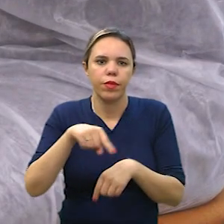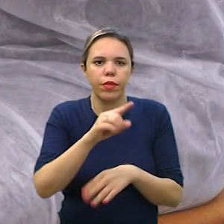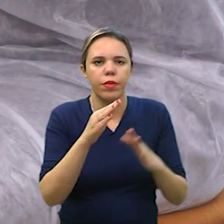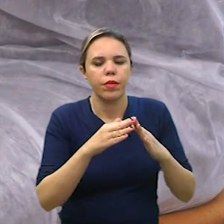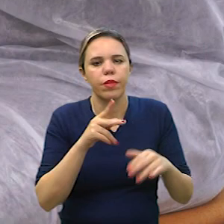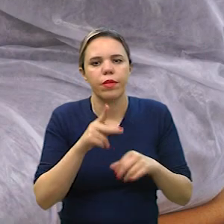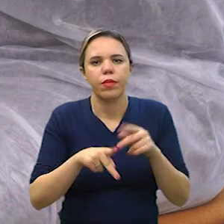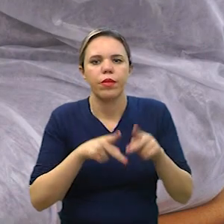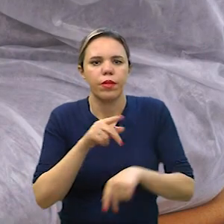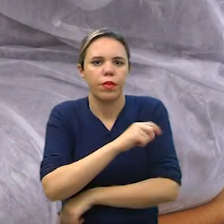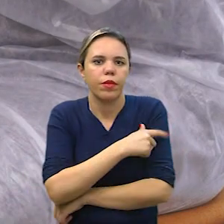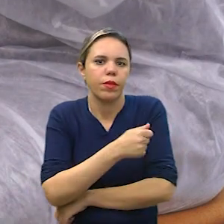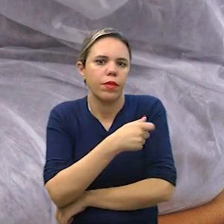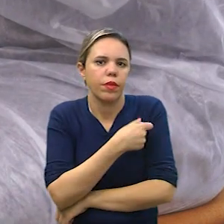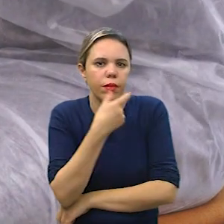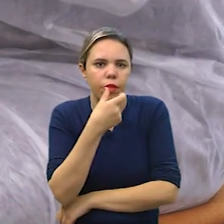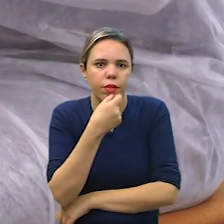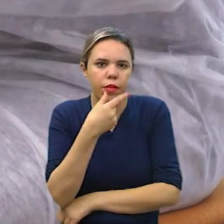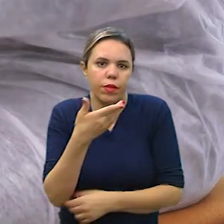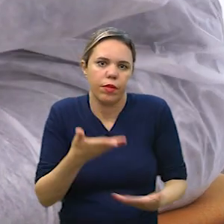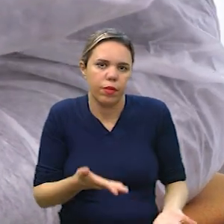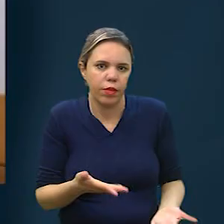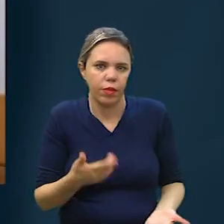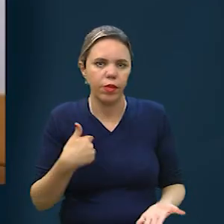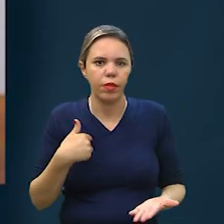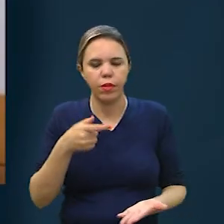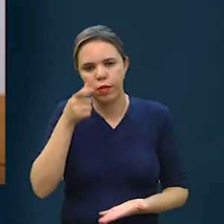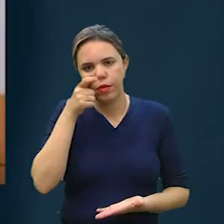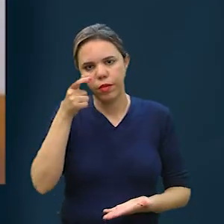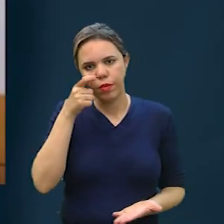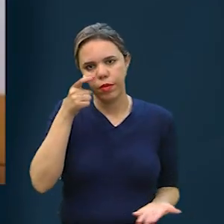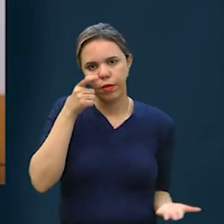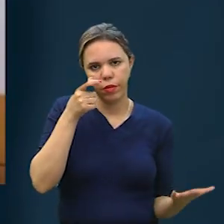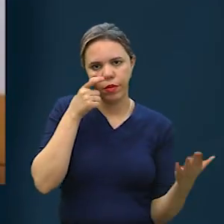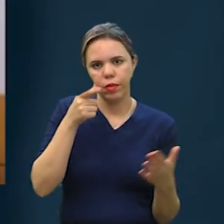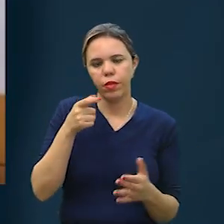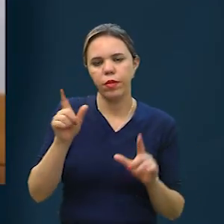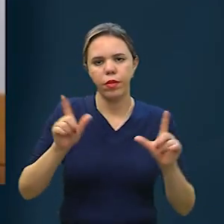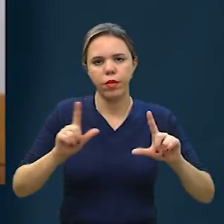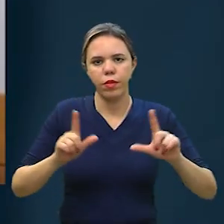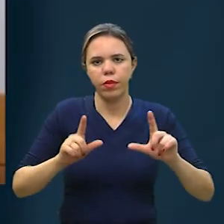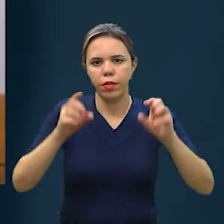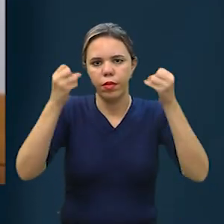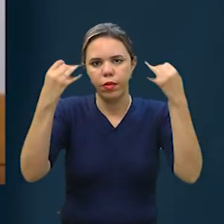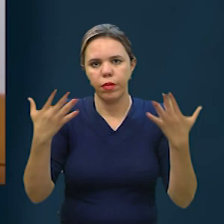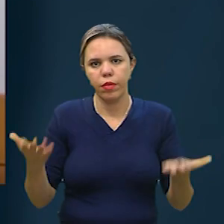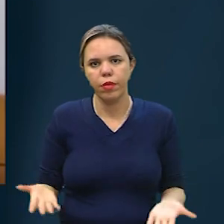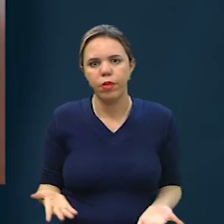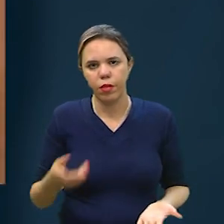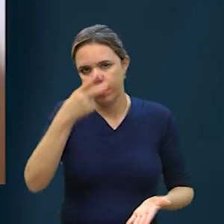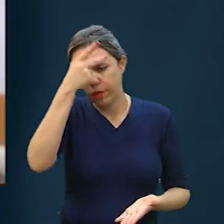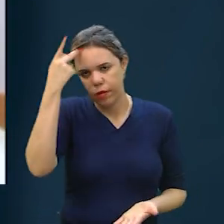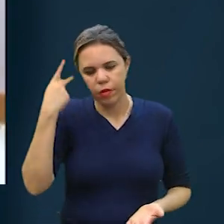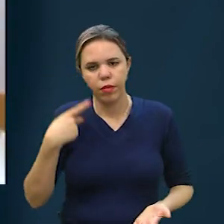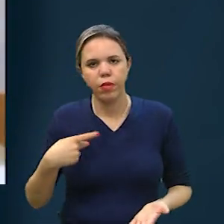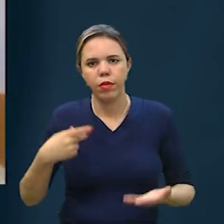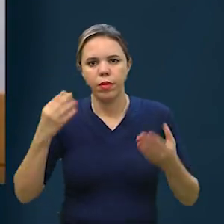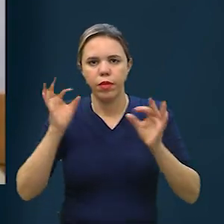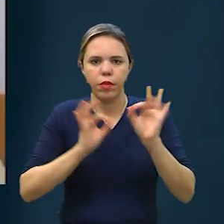irem até a casa das pessoas para aplicar medicamento e tudo mais. E eu assisti uma matéria falando a respeito disso, vi as